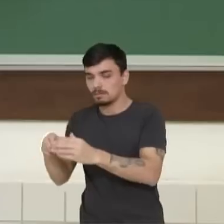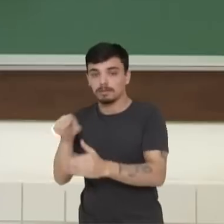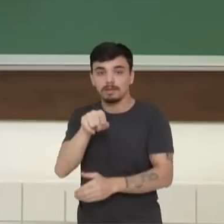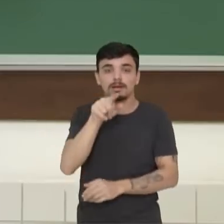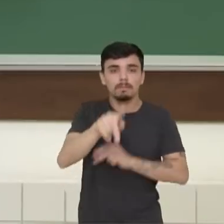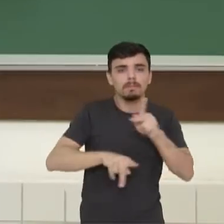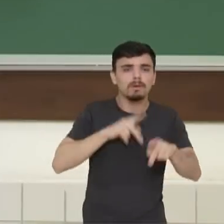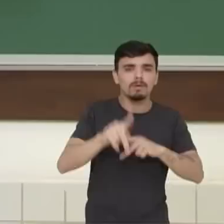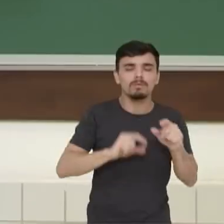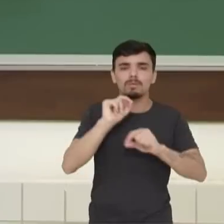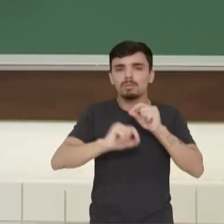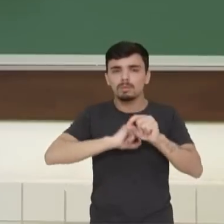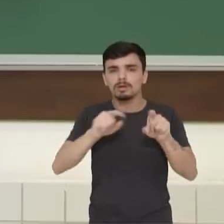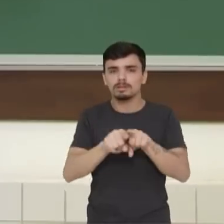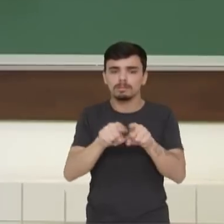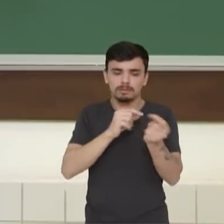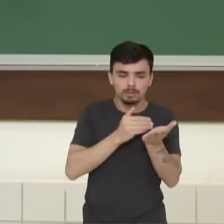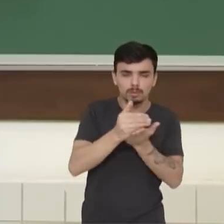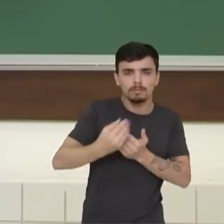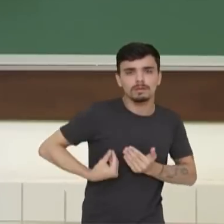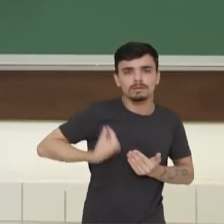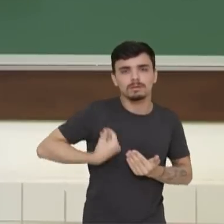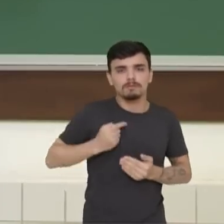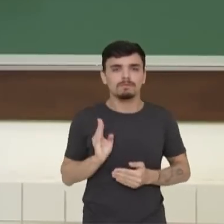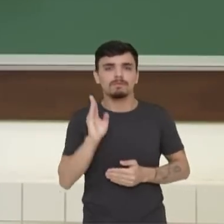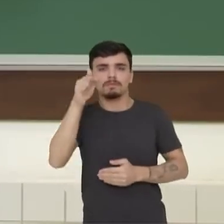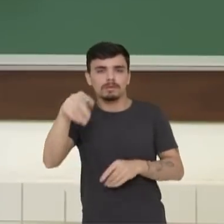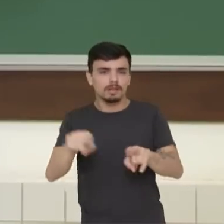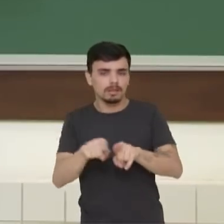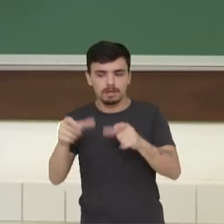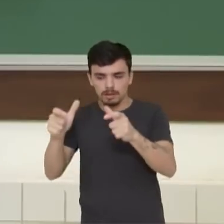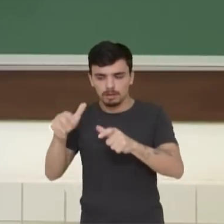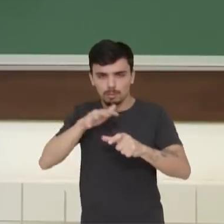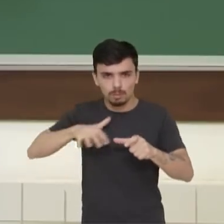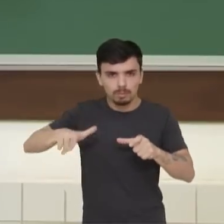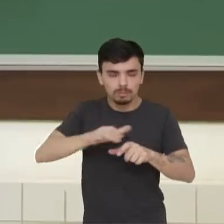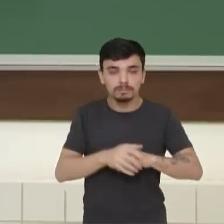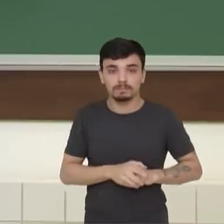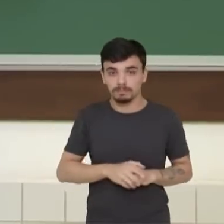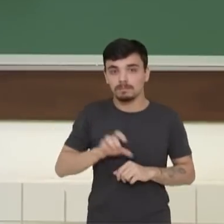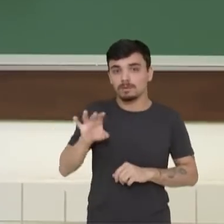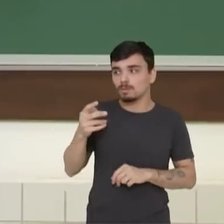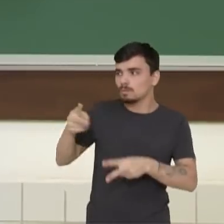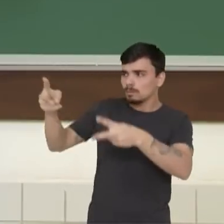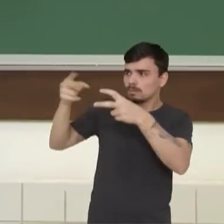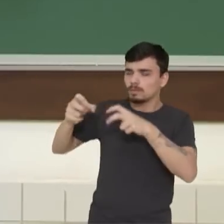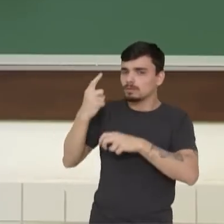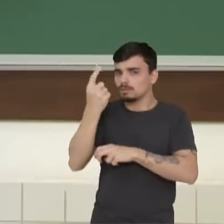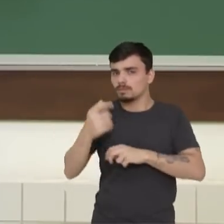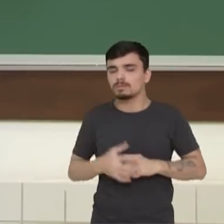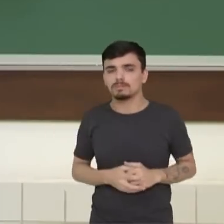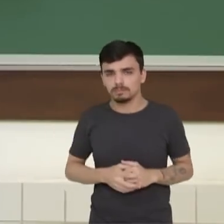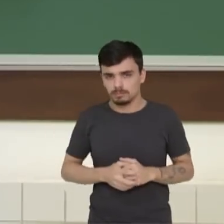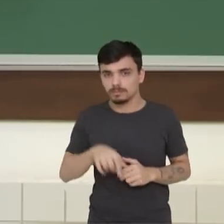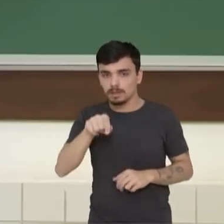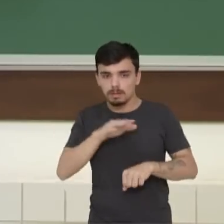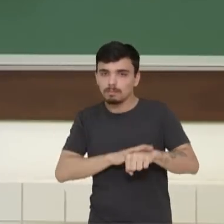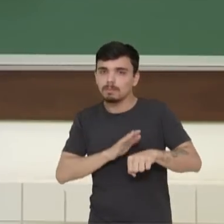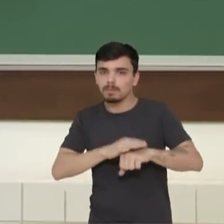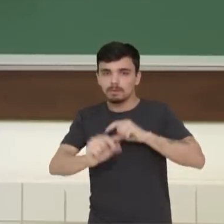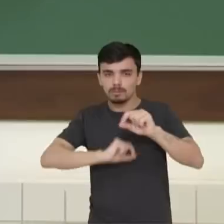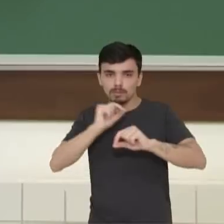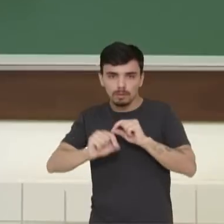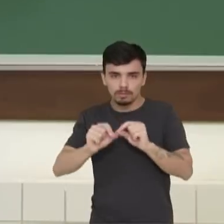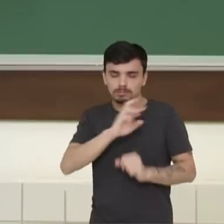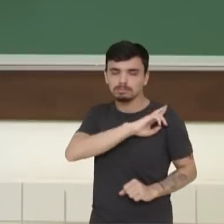povos eles começam a também viver e ir para essa região, com uma observação. Esse momento,